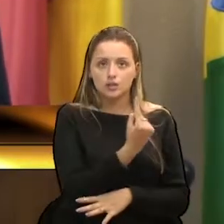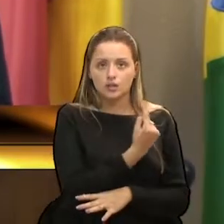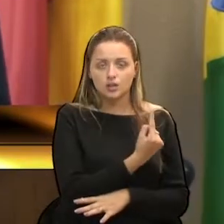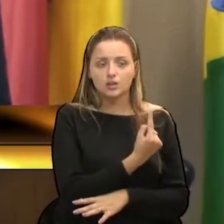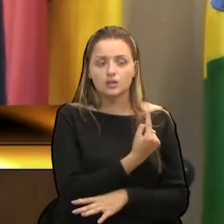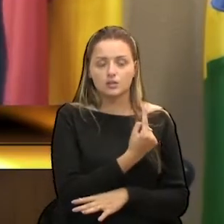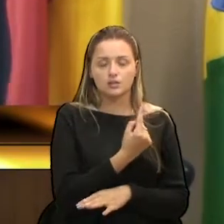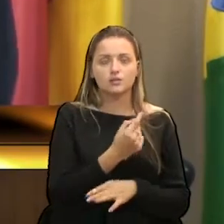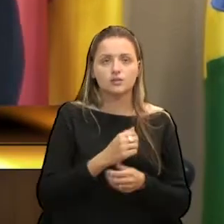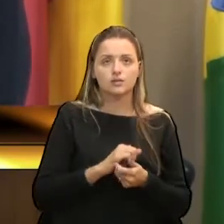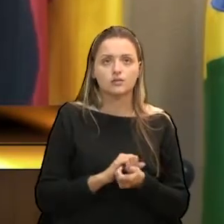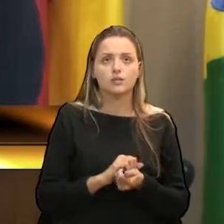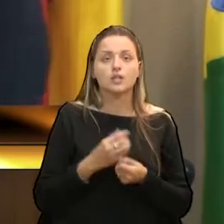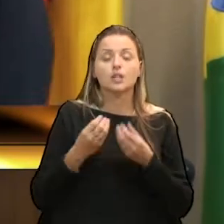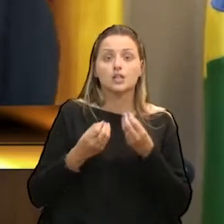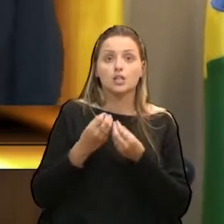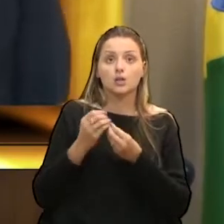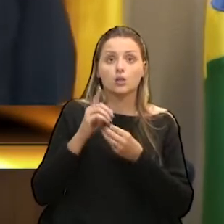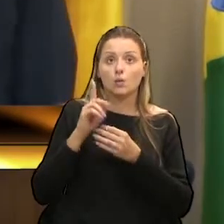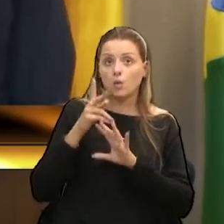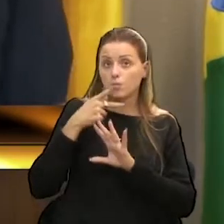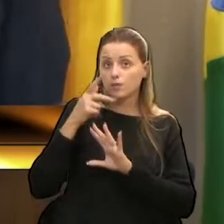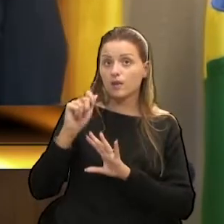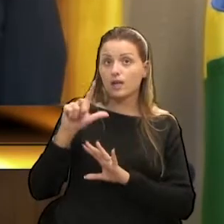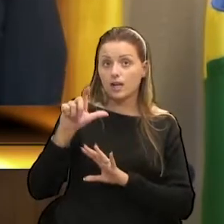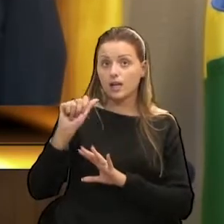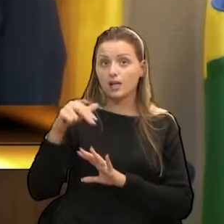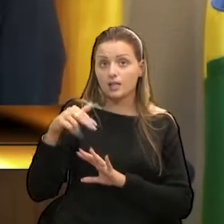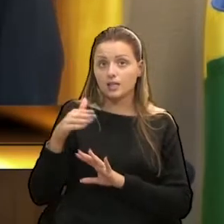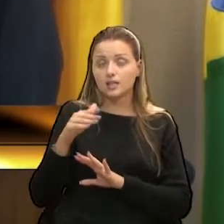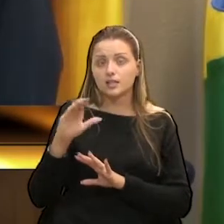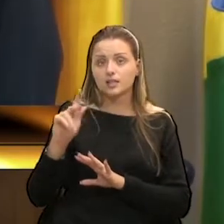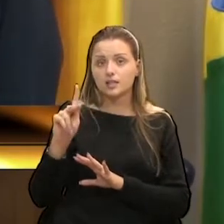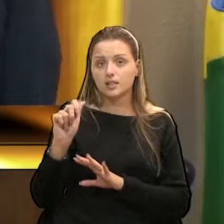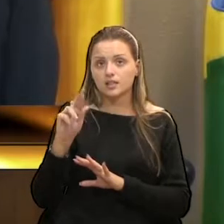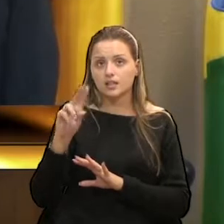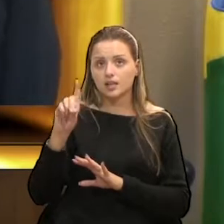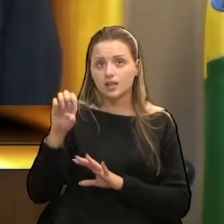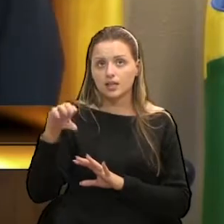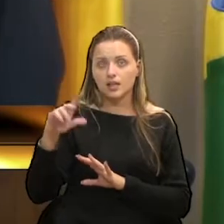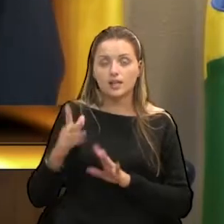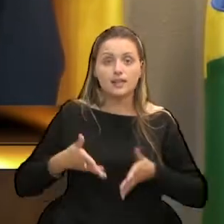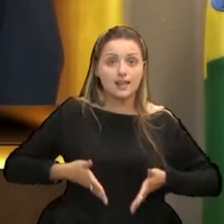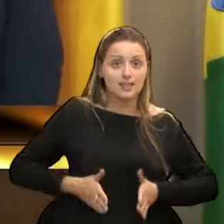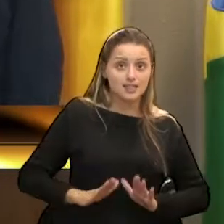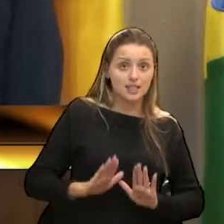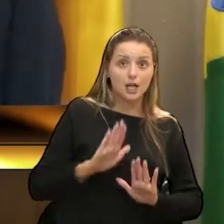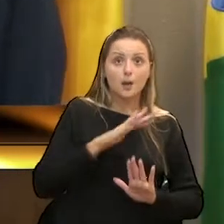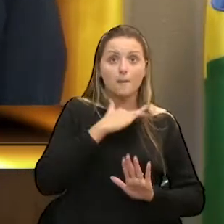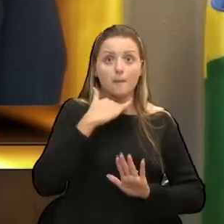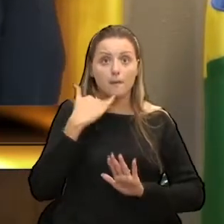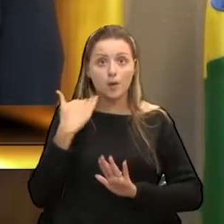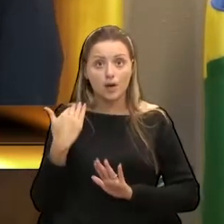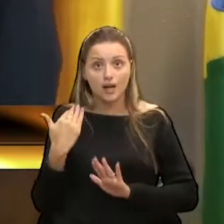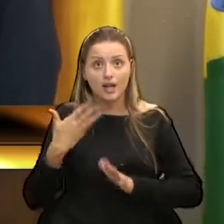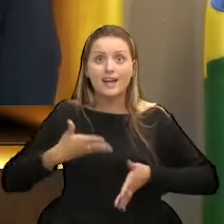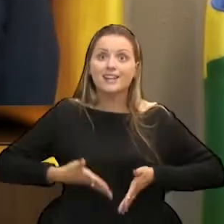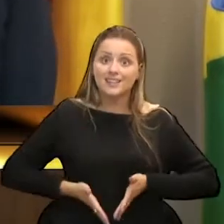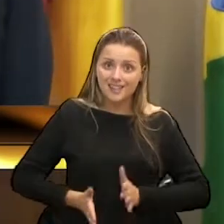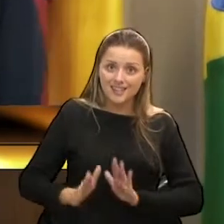com Kardec, que diz: nascer, morrer, renascer